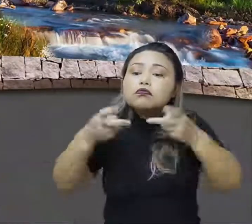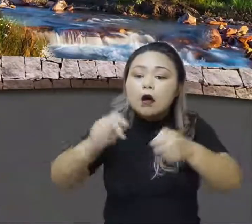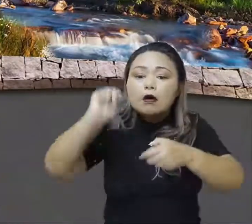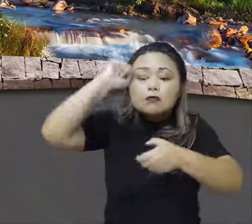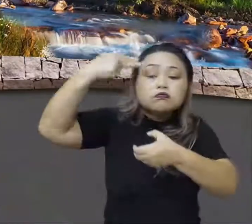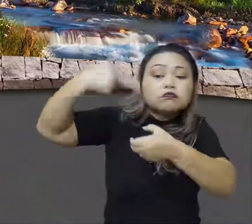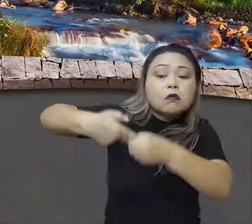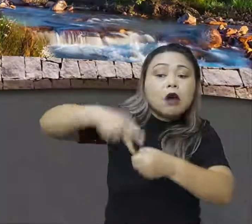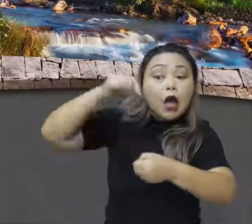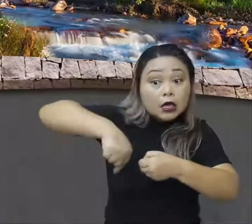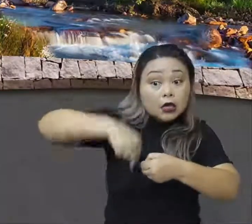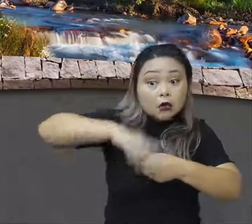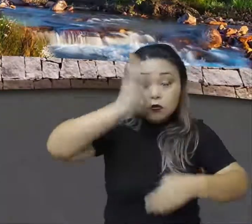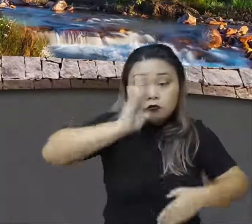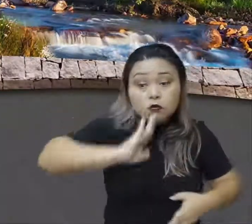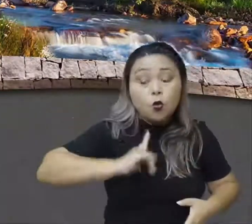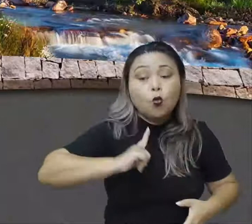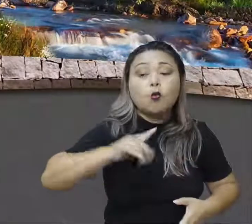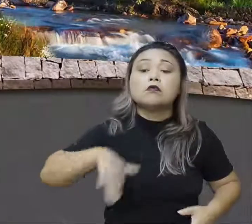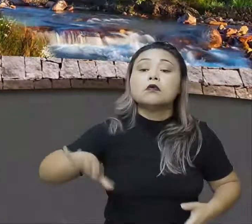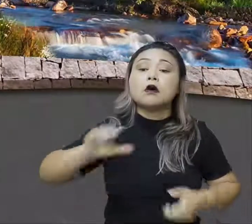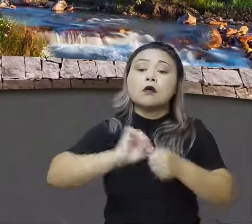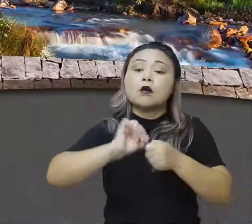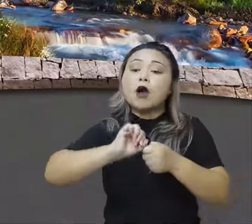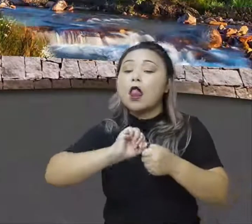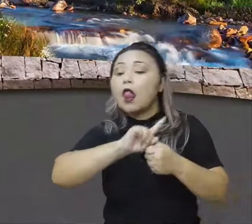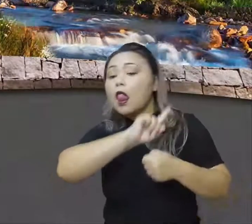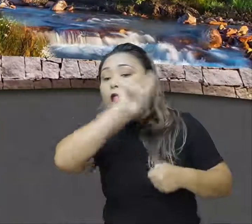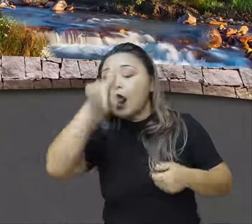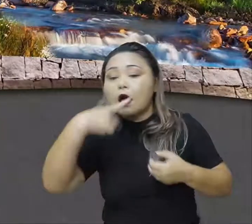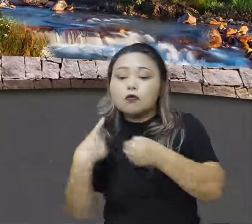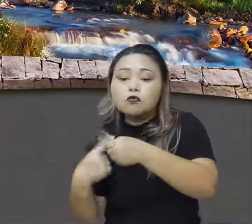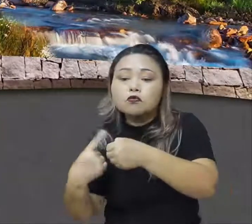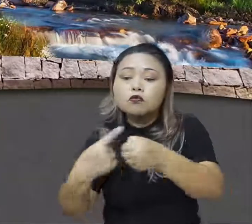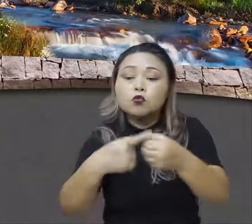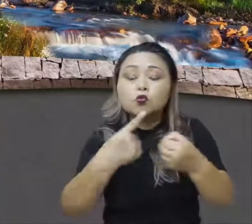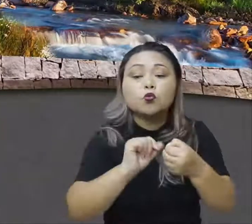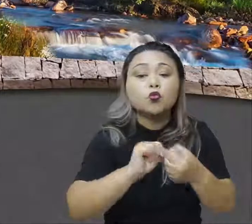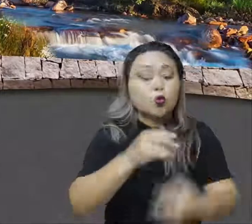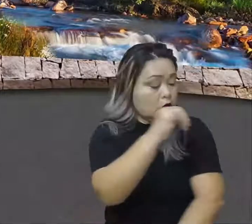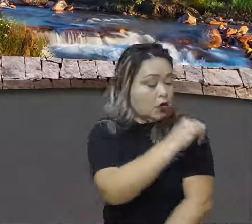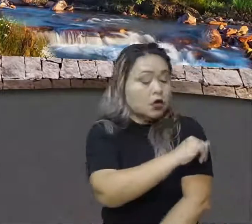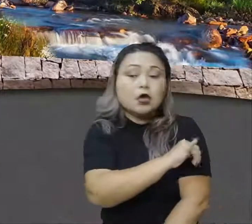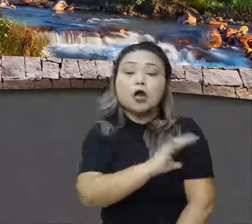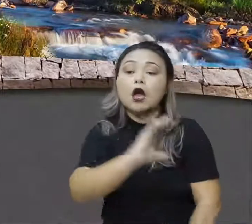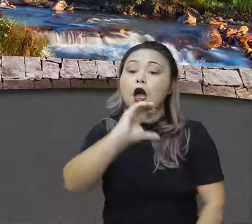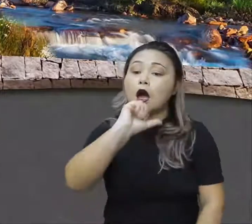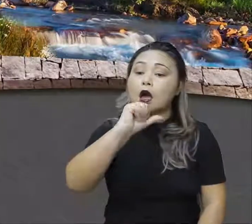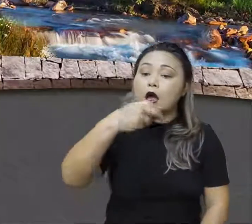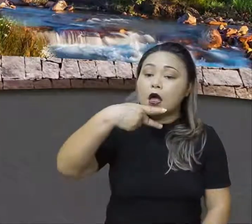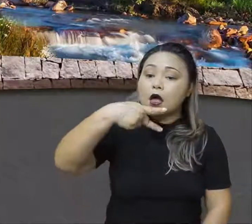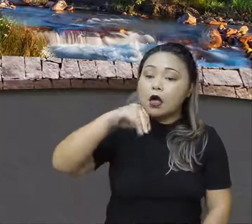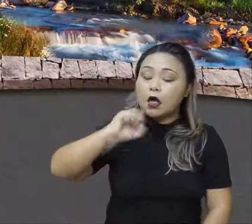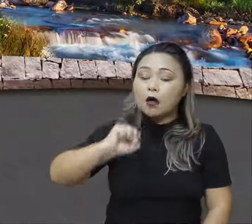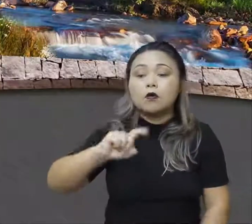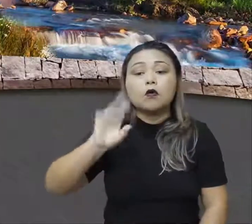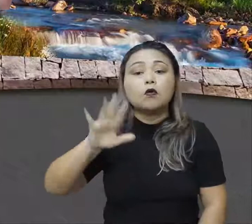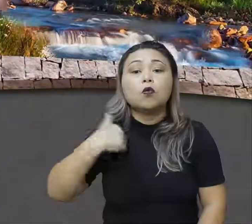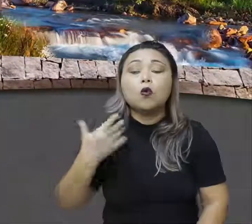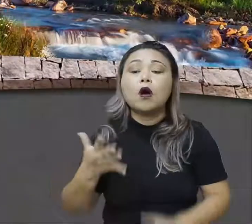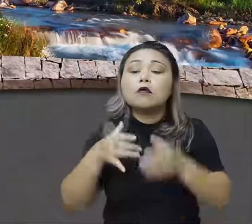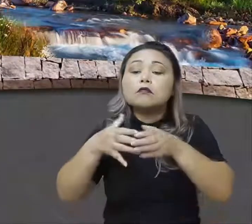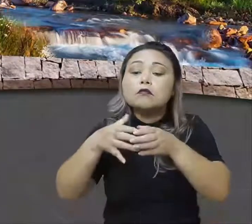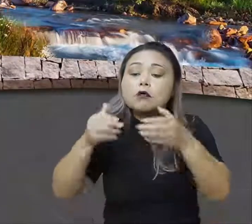petróleo do Brasil ocorre na bacia de Campos, Rio de Janeiro. E a